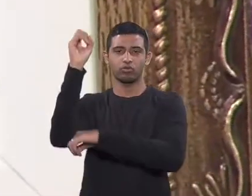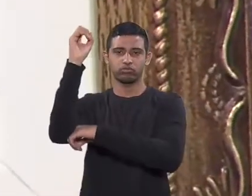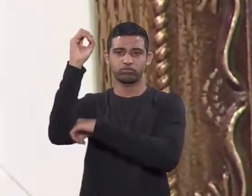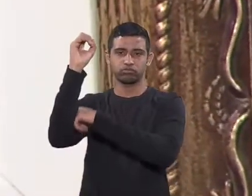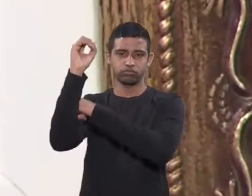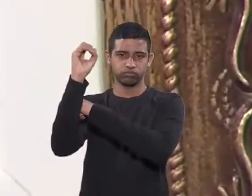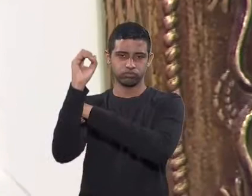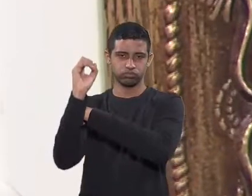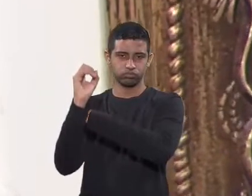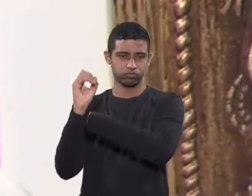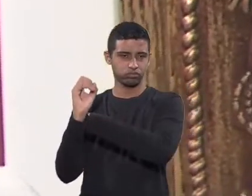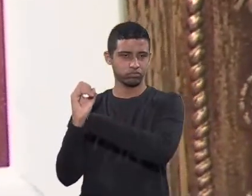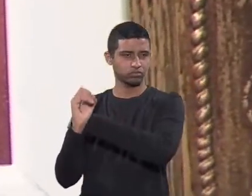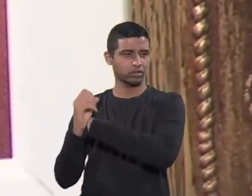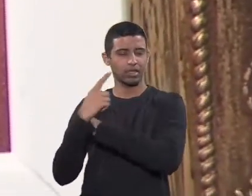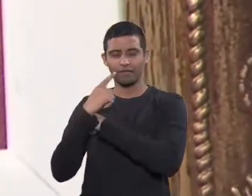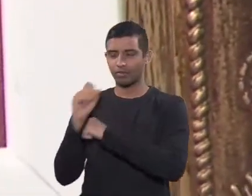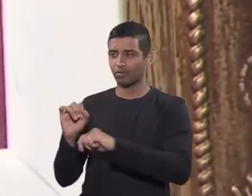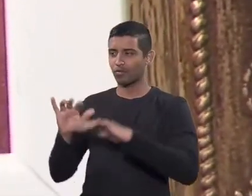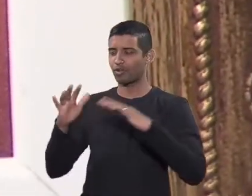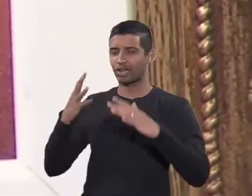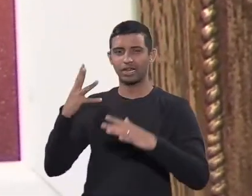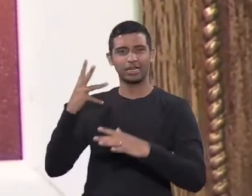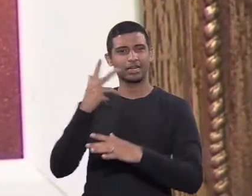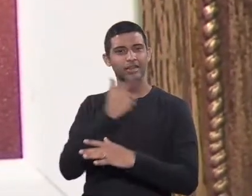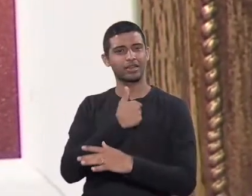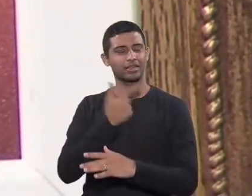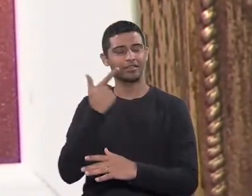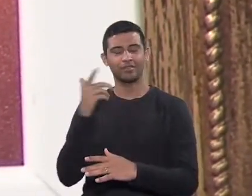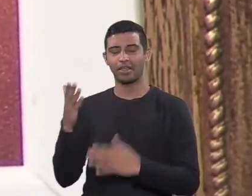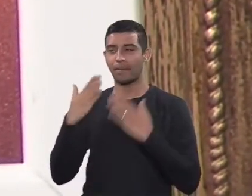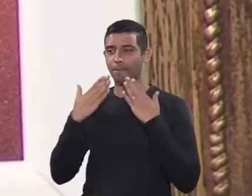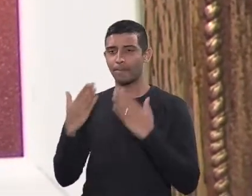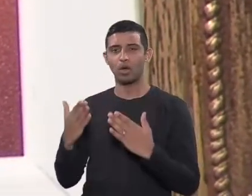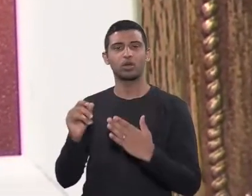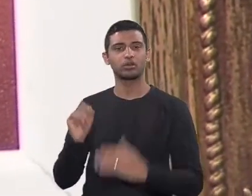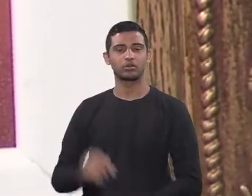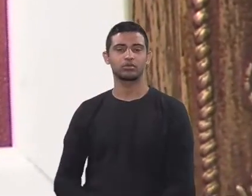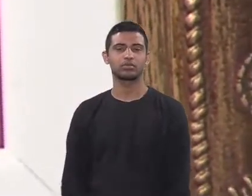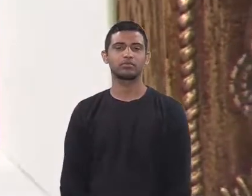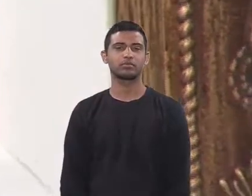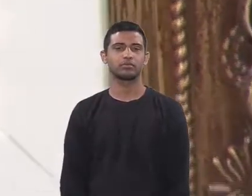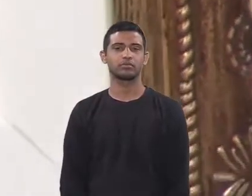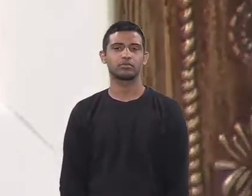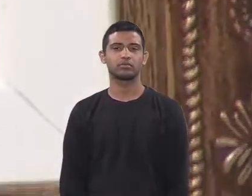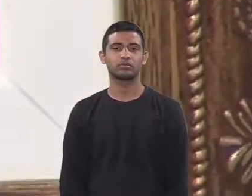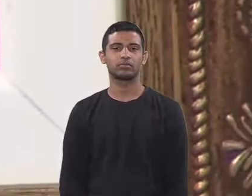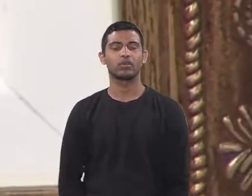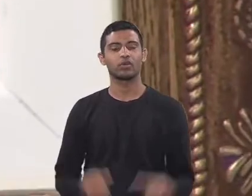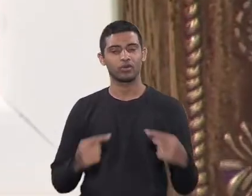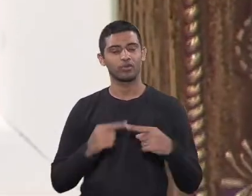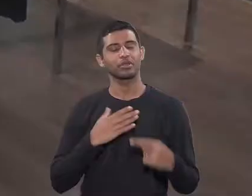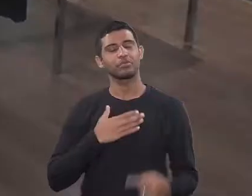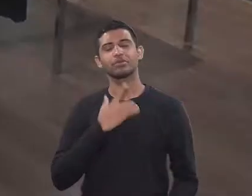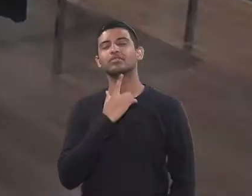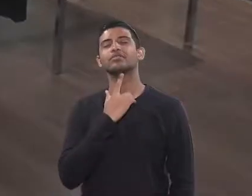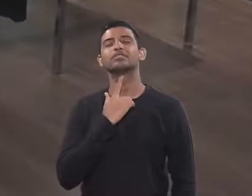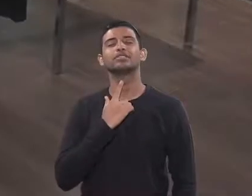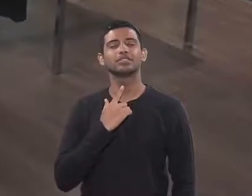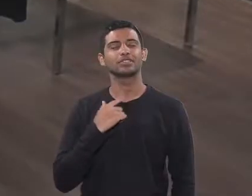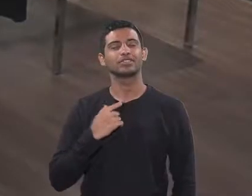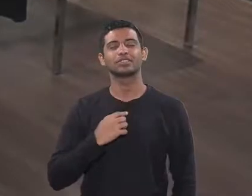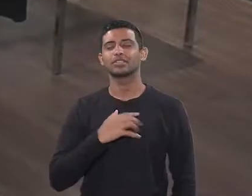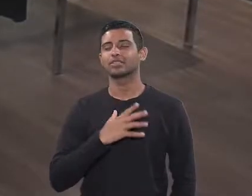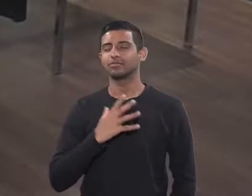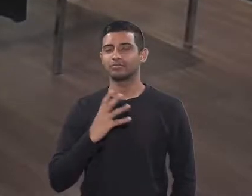essa luz. Sim, e ele me representa porque é uma coisa que é uma das minhas vontades, que é andar de